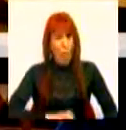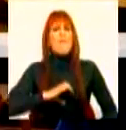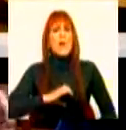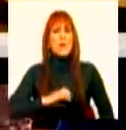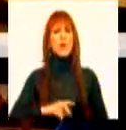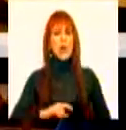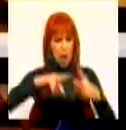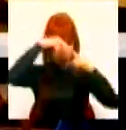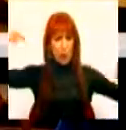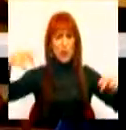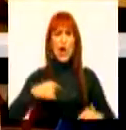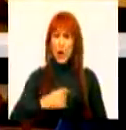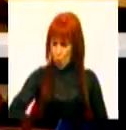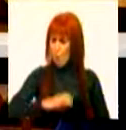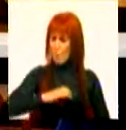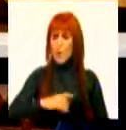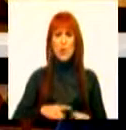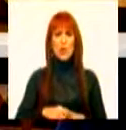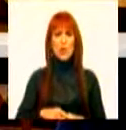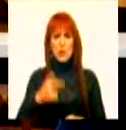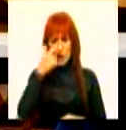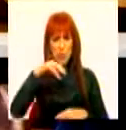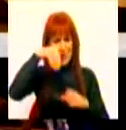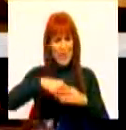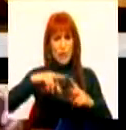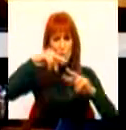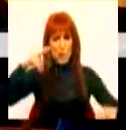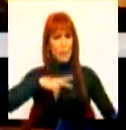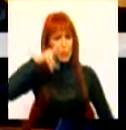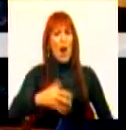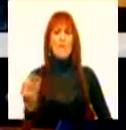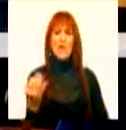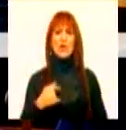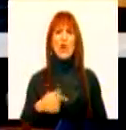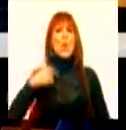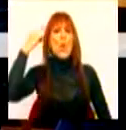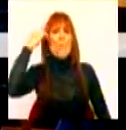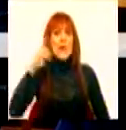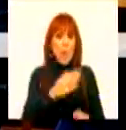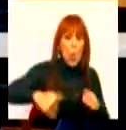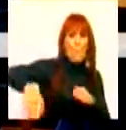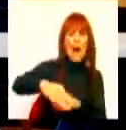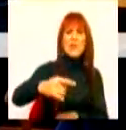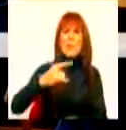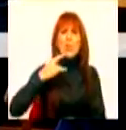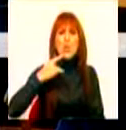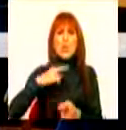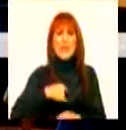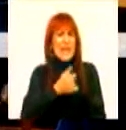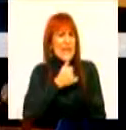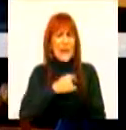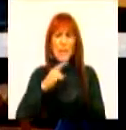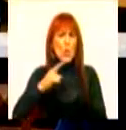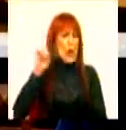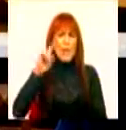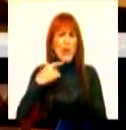nas autarquias, eu confio nos autarcas portugueses. E eu penso que este é um passo muito decisivo, muito